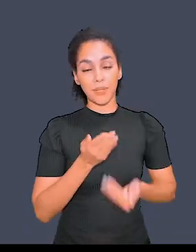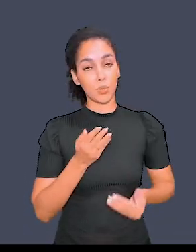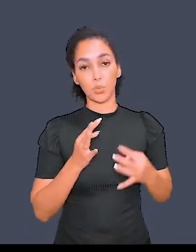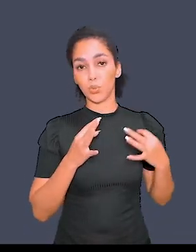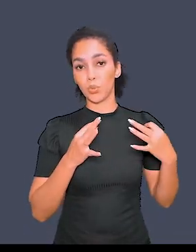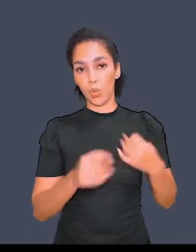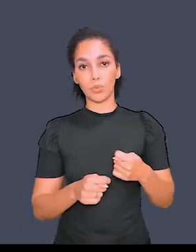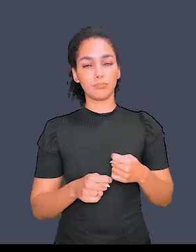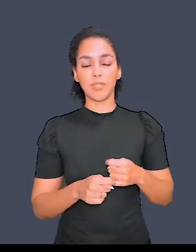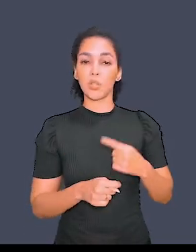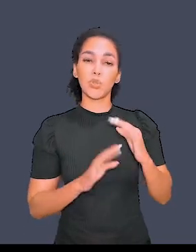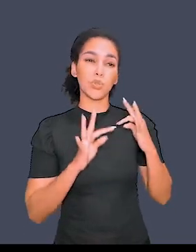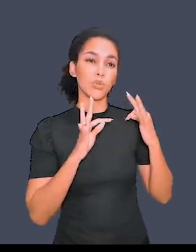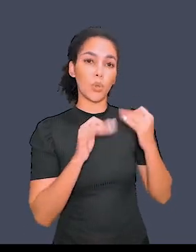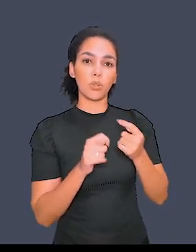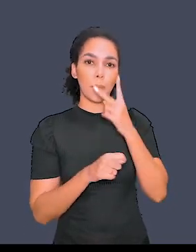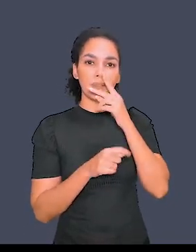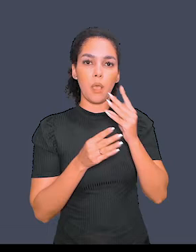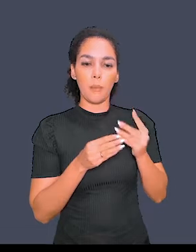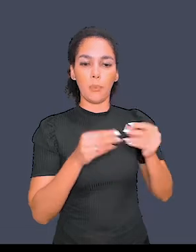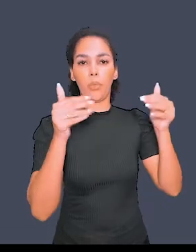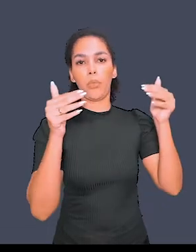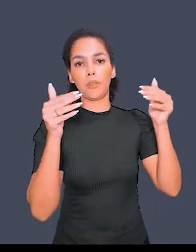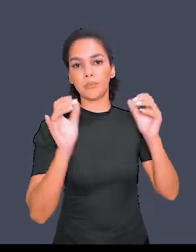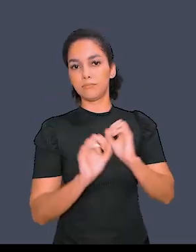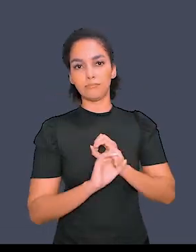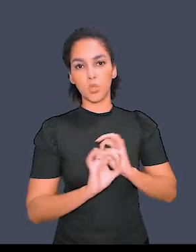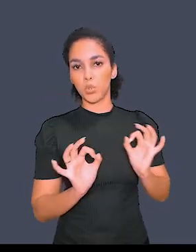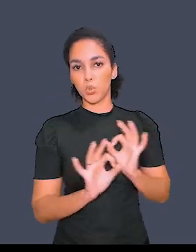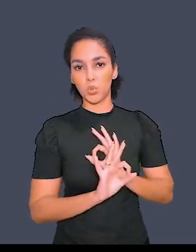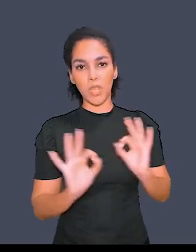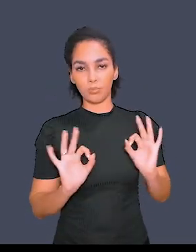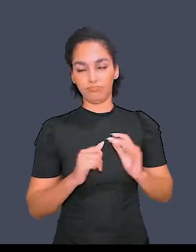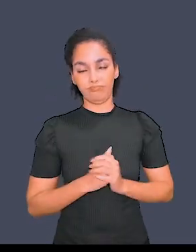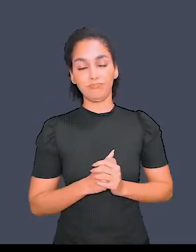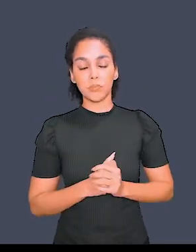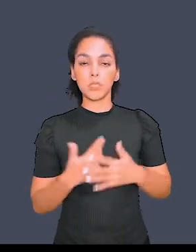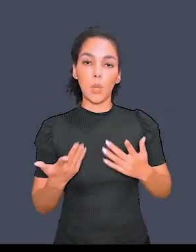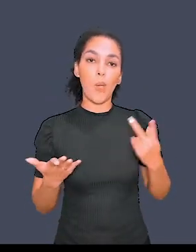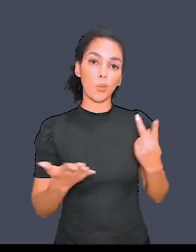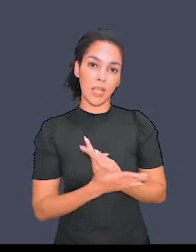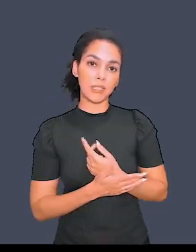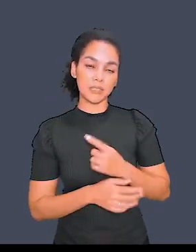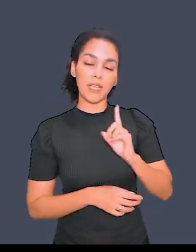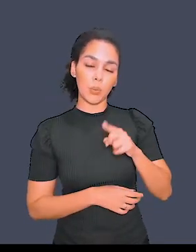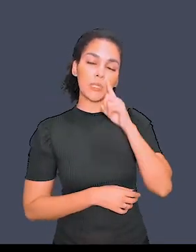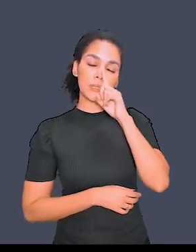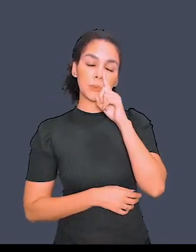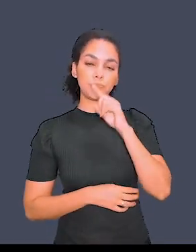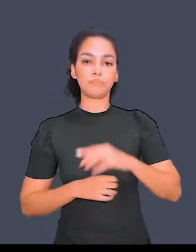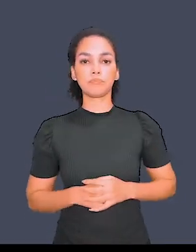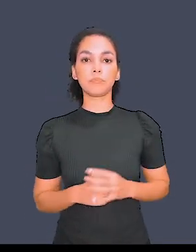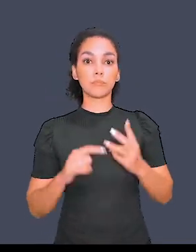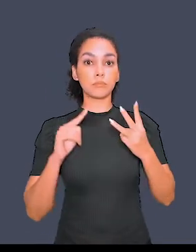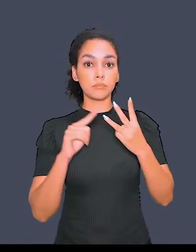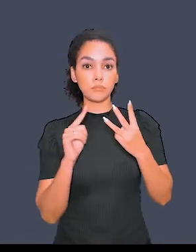perdeu elas. Então, literalmente, as milhas viraram pó. E é sim um grande risco que pode acontecer nos próximos anos. Terceiro